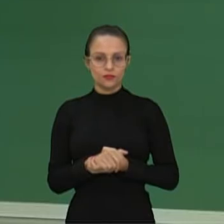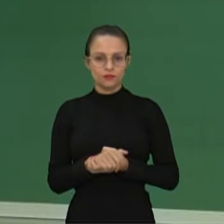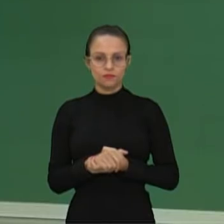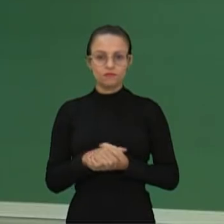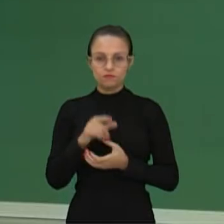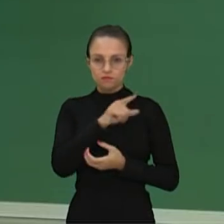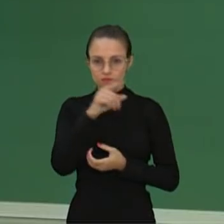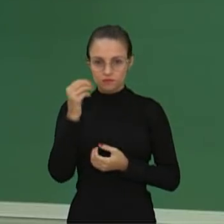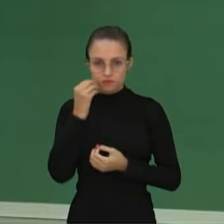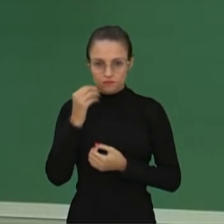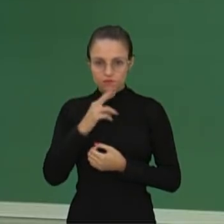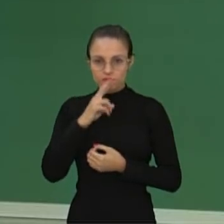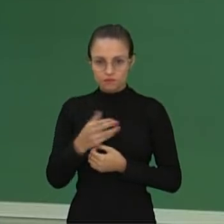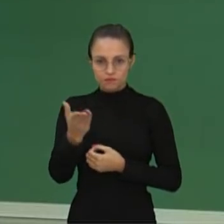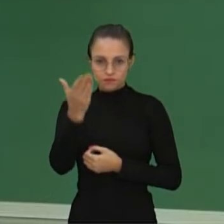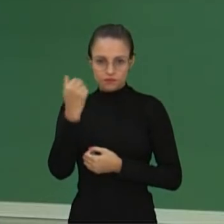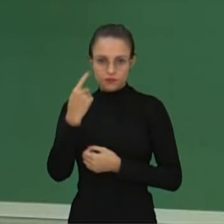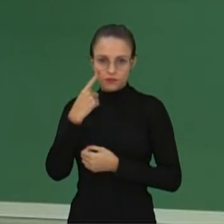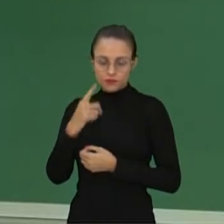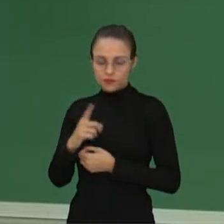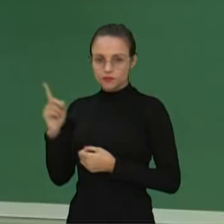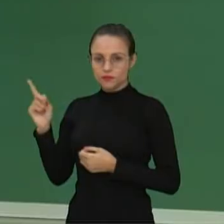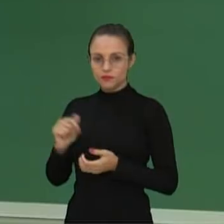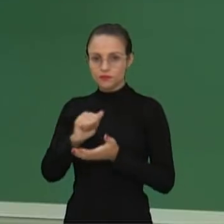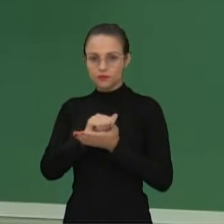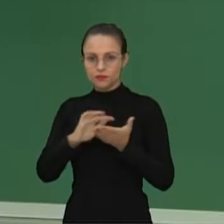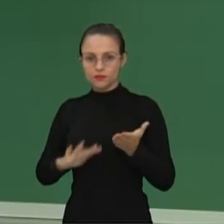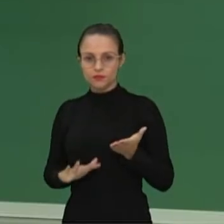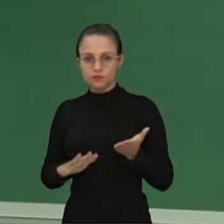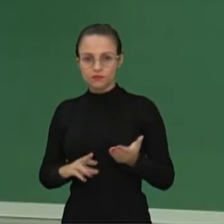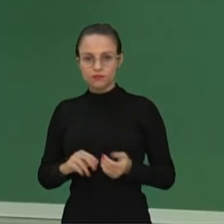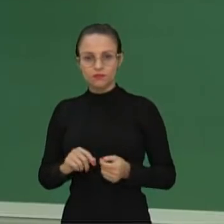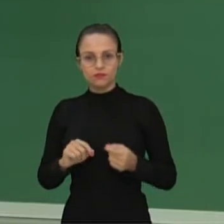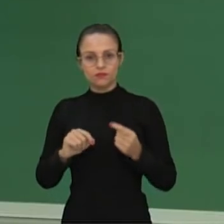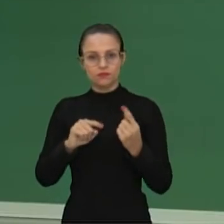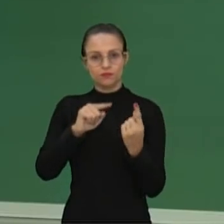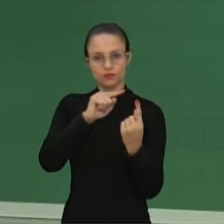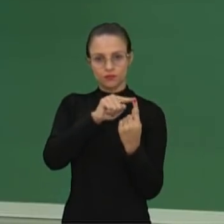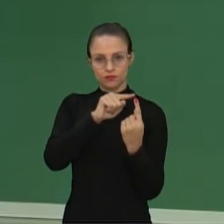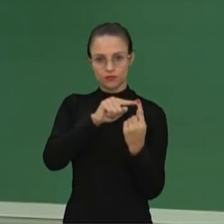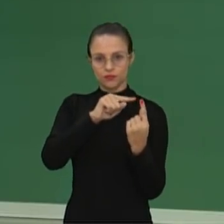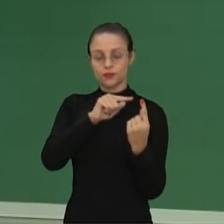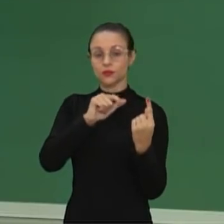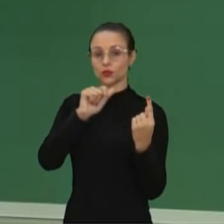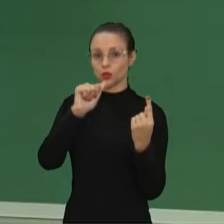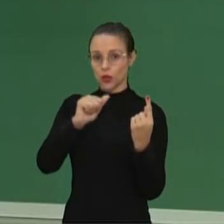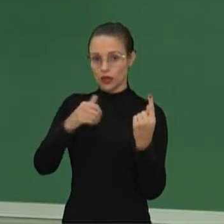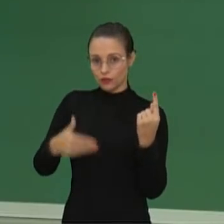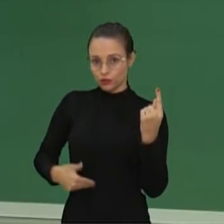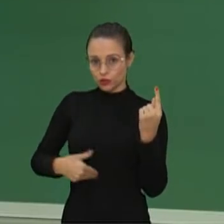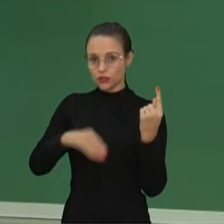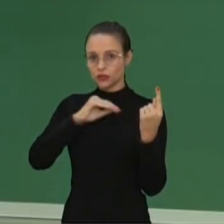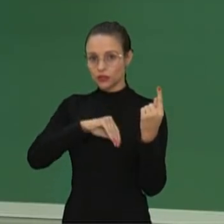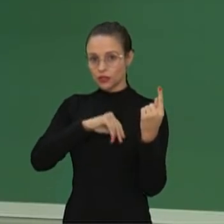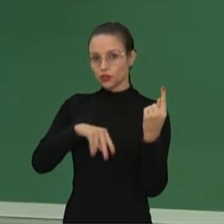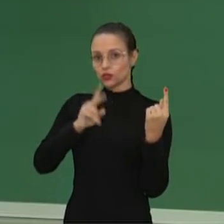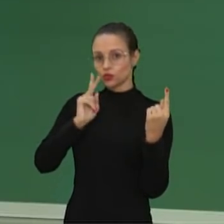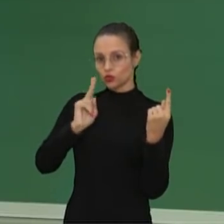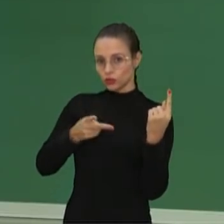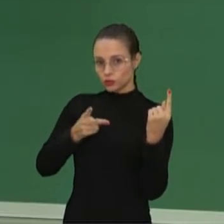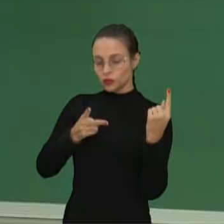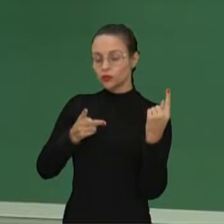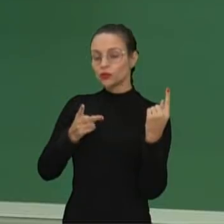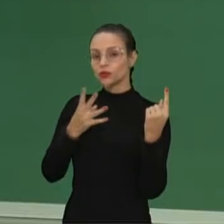Tentaram resolver? Vamos lá juntos, então? Então, o funcionário A ganha R$ 2.400, né?